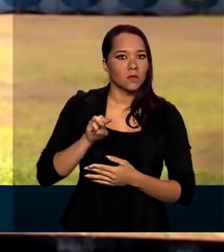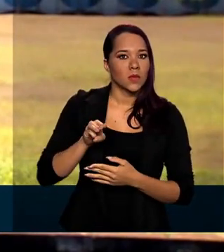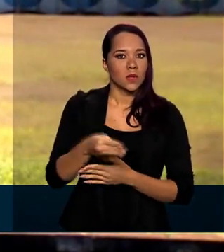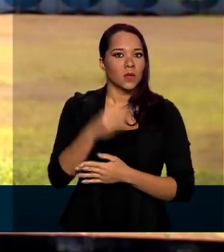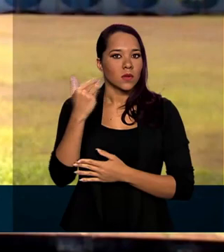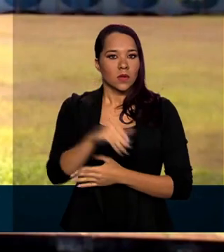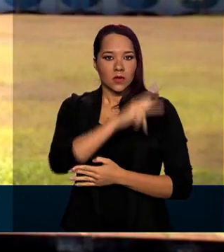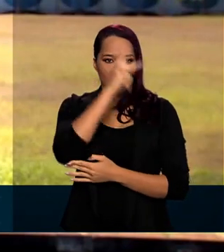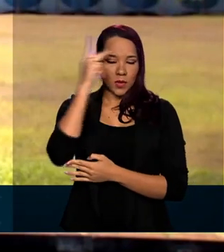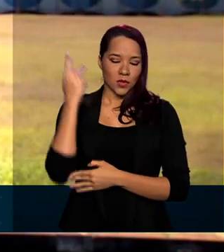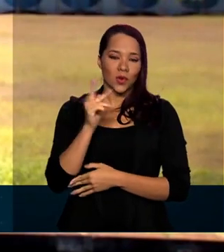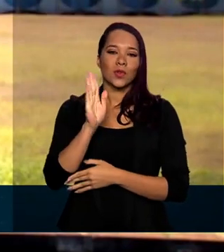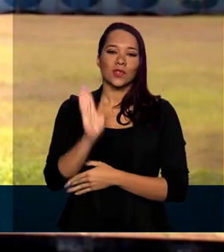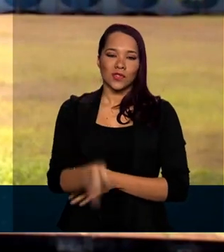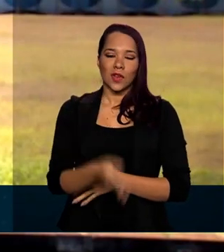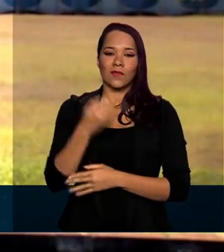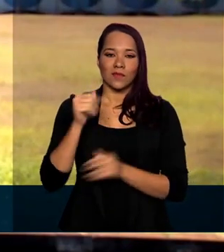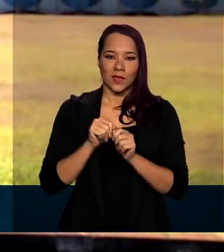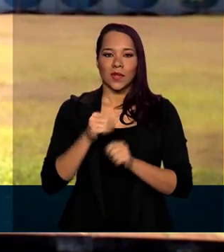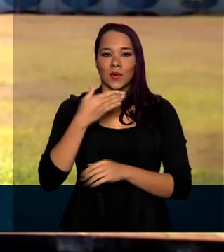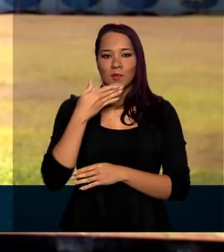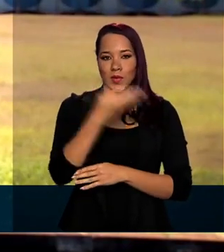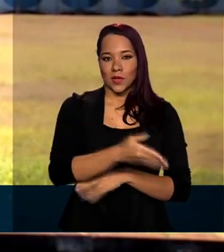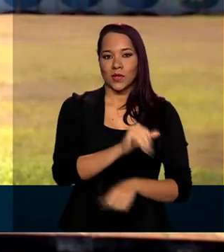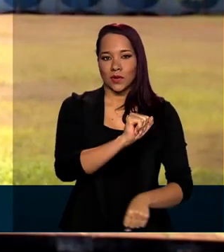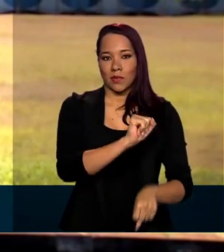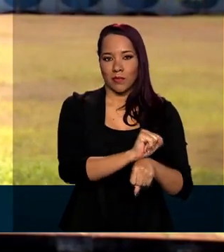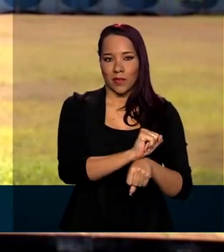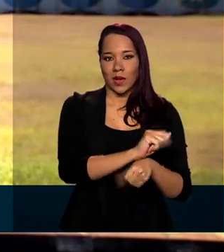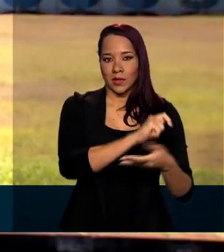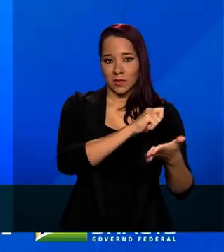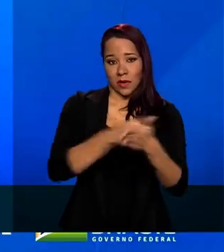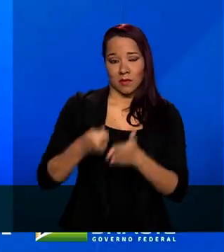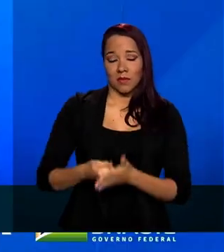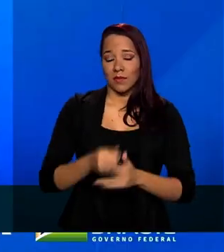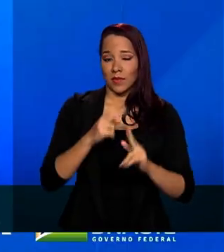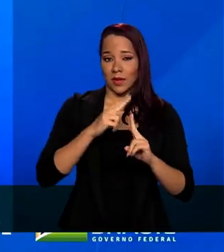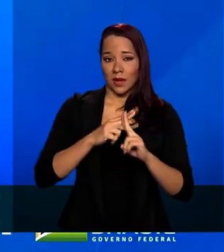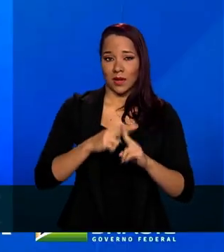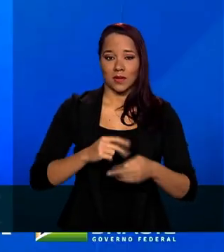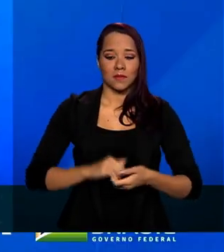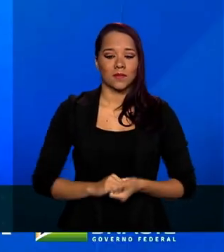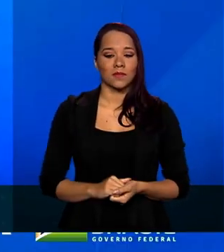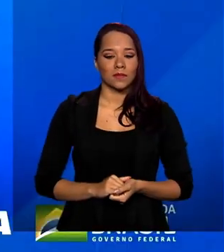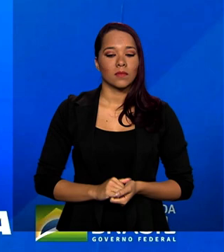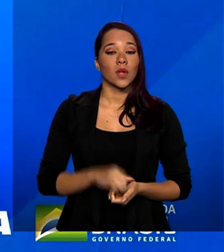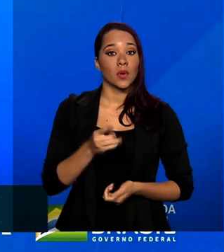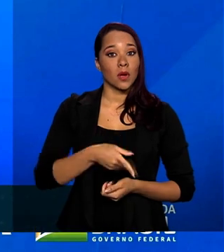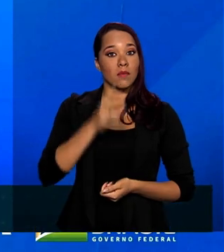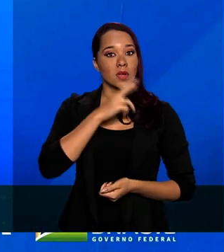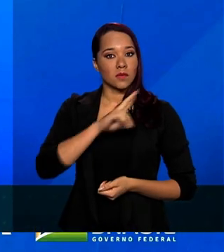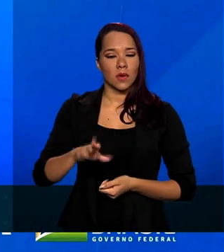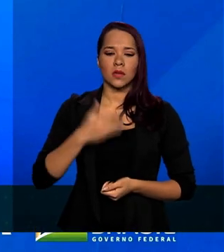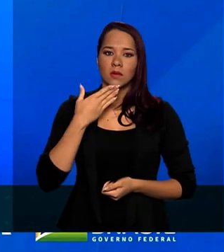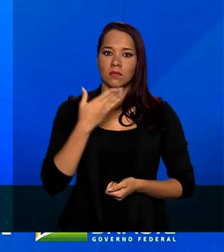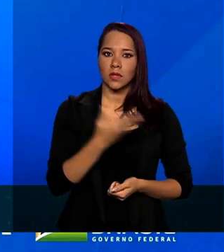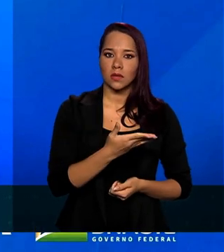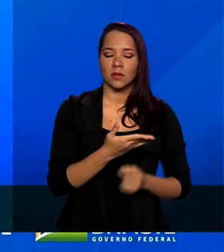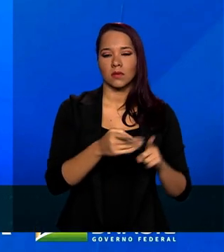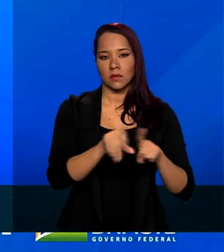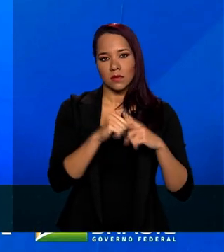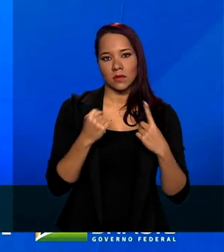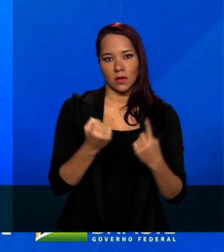de pessoas já solicitaram a pausa na prestação habitacional. É uma resposta à demanda da sociedade,